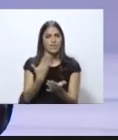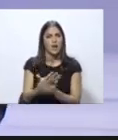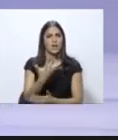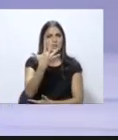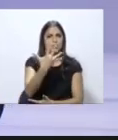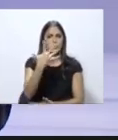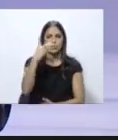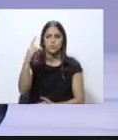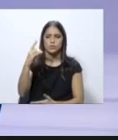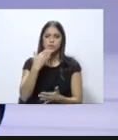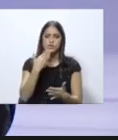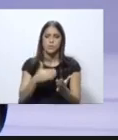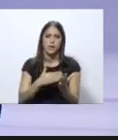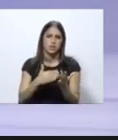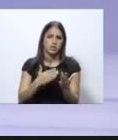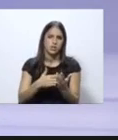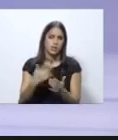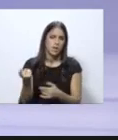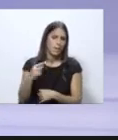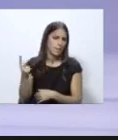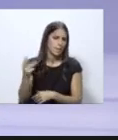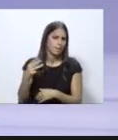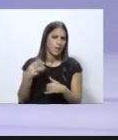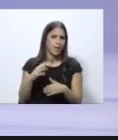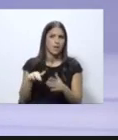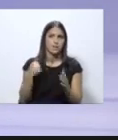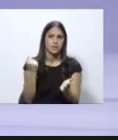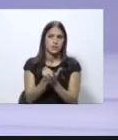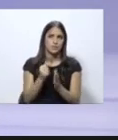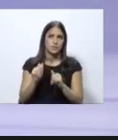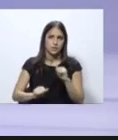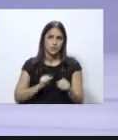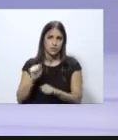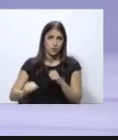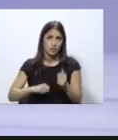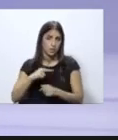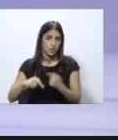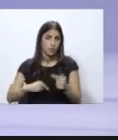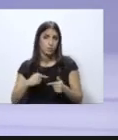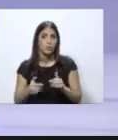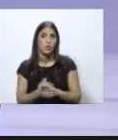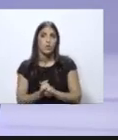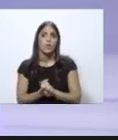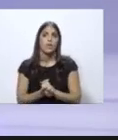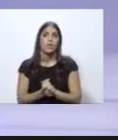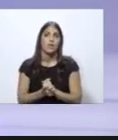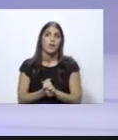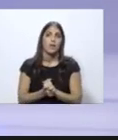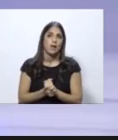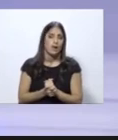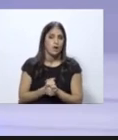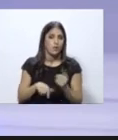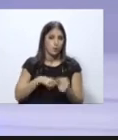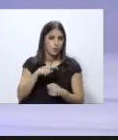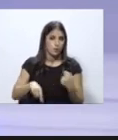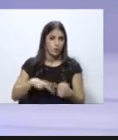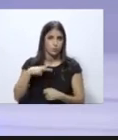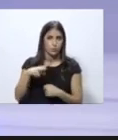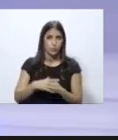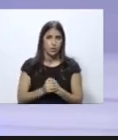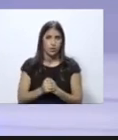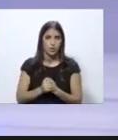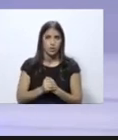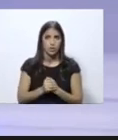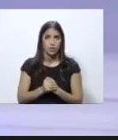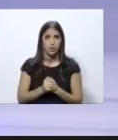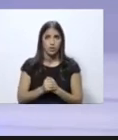durante a volta, todos os dias, ou sempre que se publicava, porque houve alturas que só era trissemanal, à volta a Portugal. Já vai, é muito